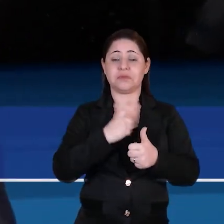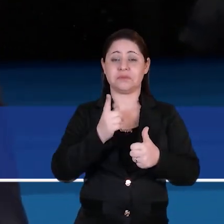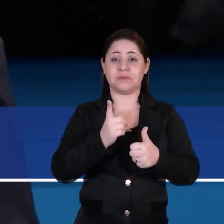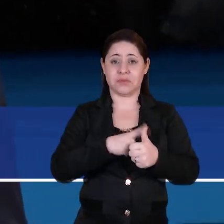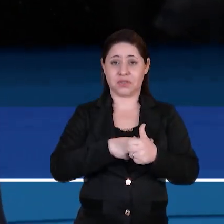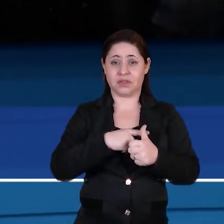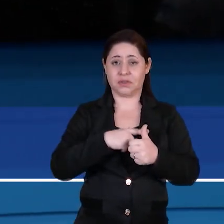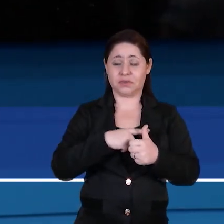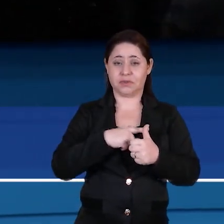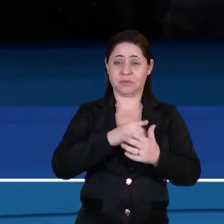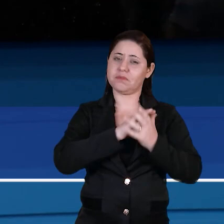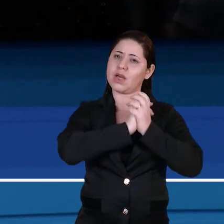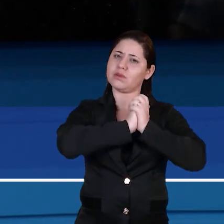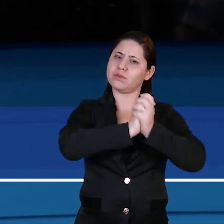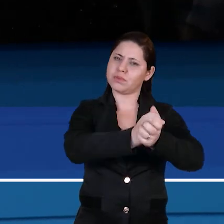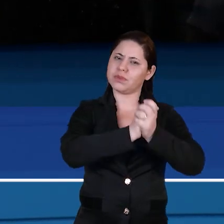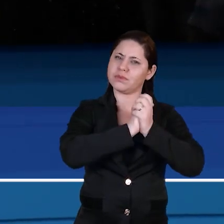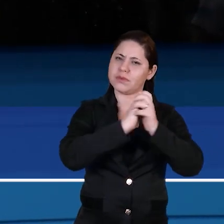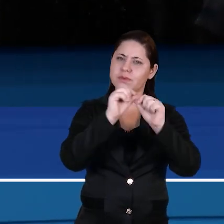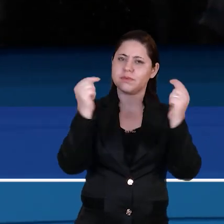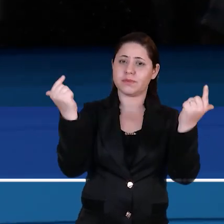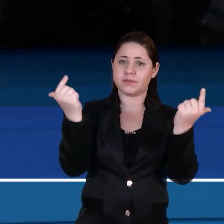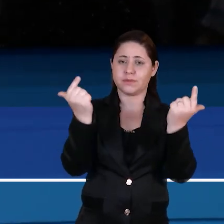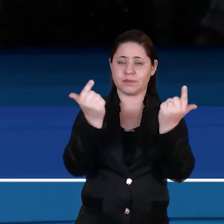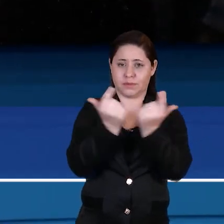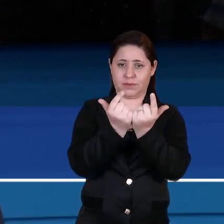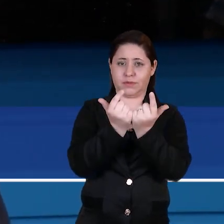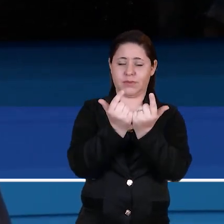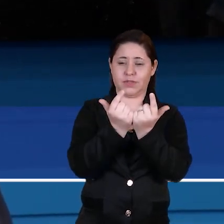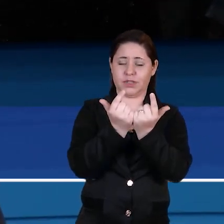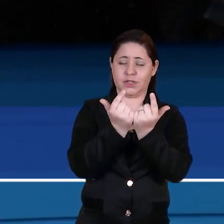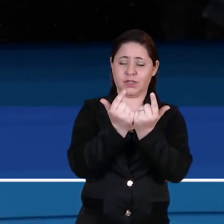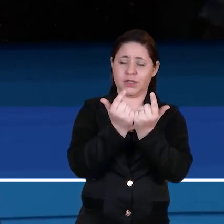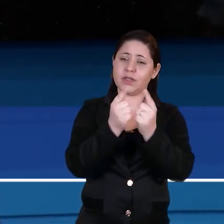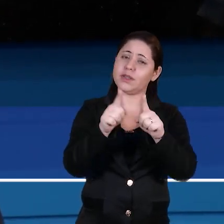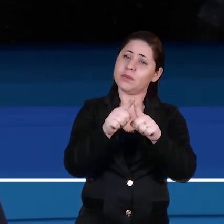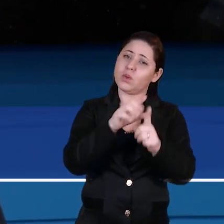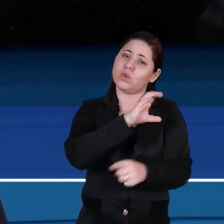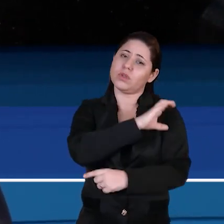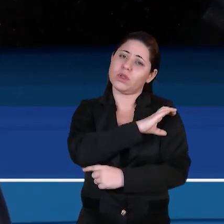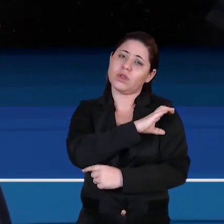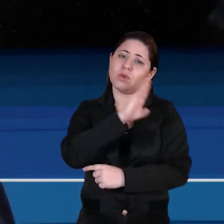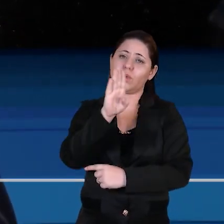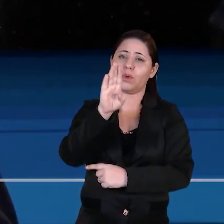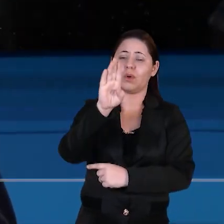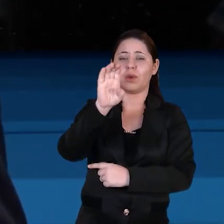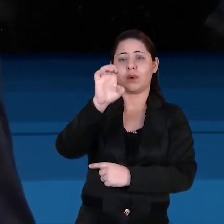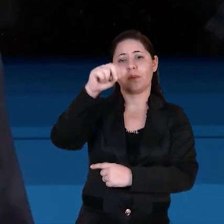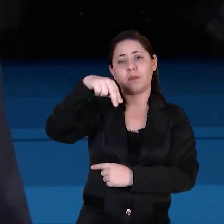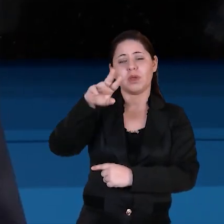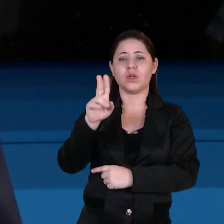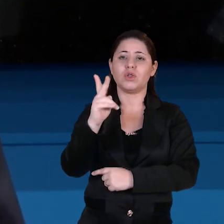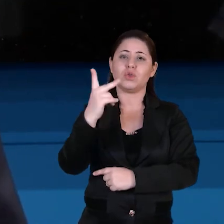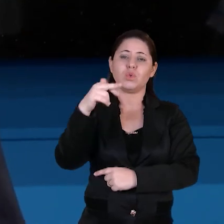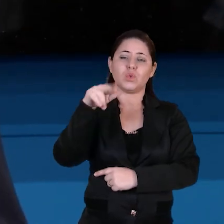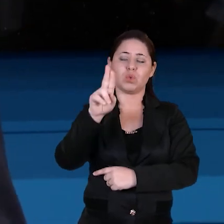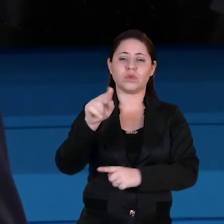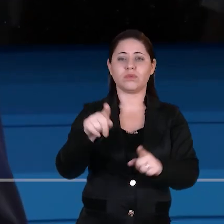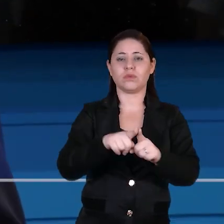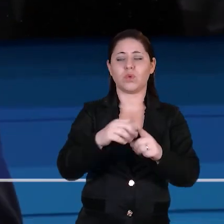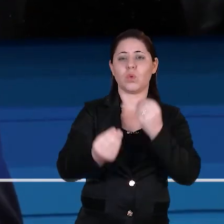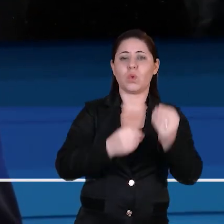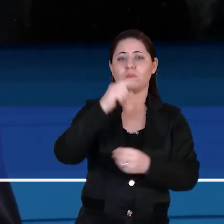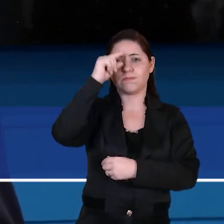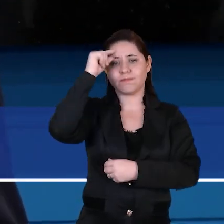Primeiro, parabenizar a Assembleia Legislativa, o Benhur, que é o diretor da nossa escola, Rames Tebet. A gente, como disse aqui o nosso colega Herculano,